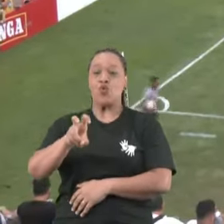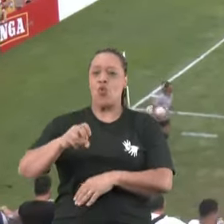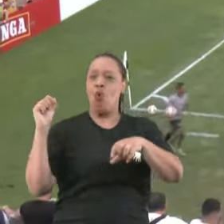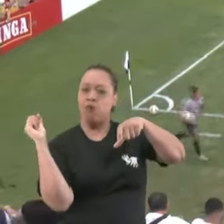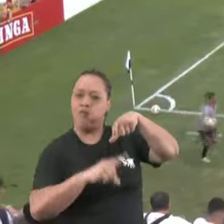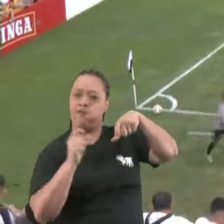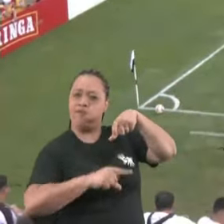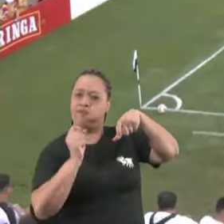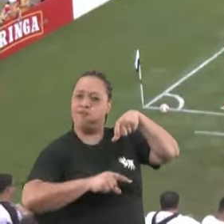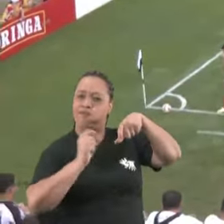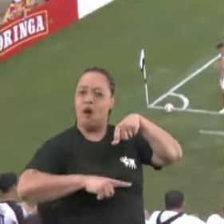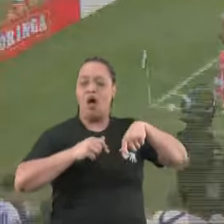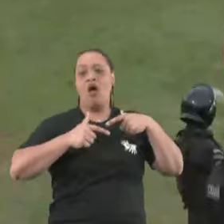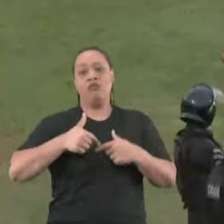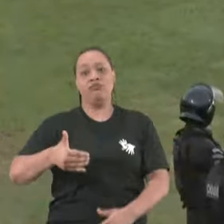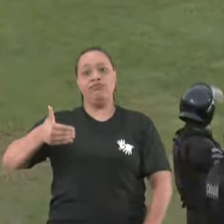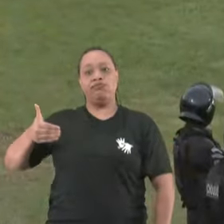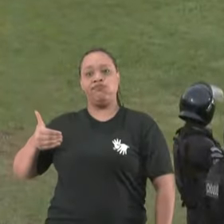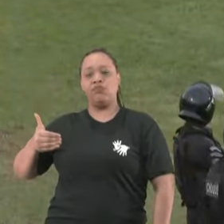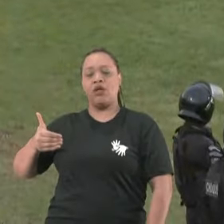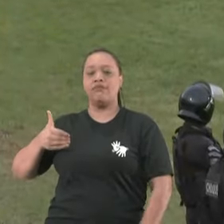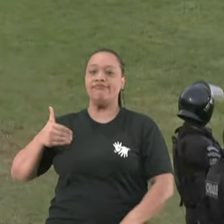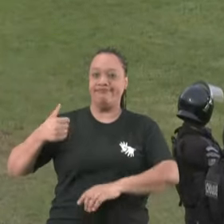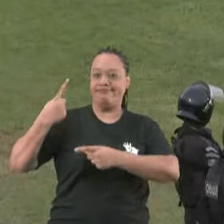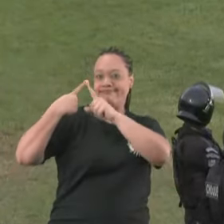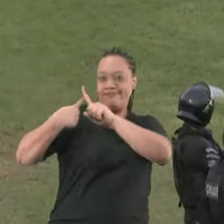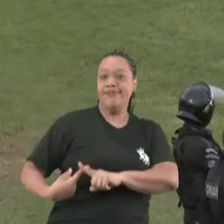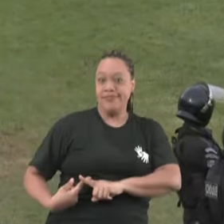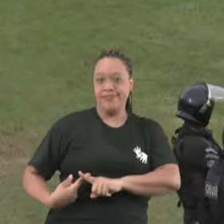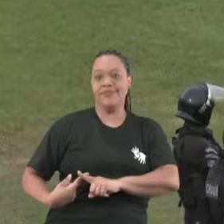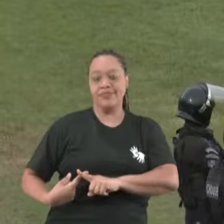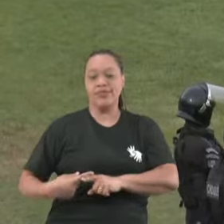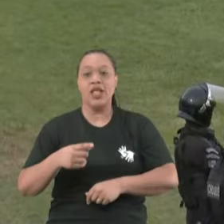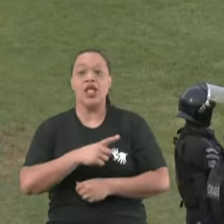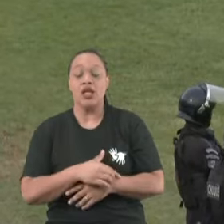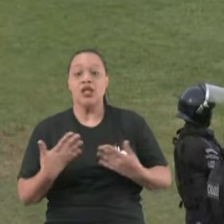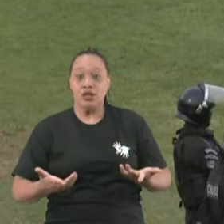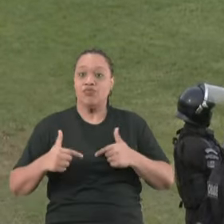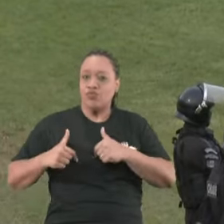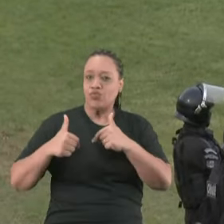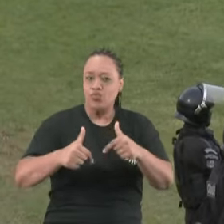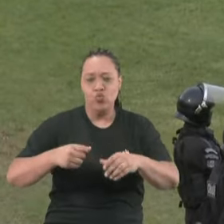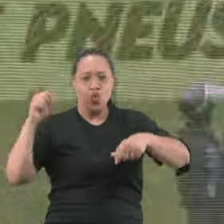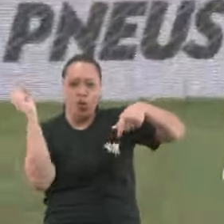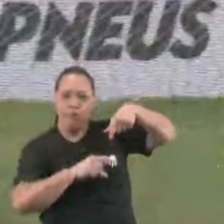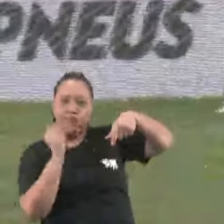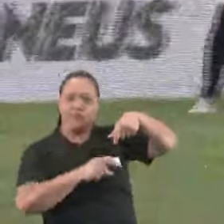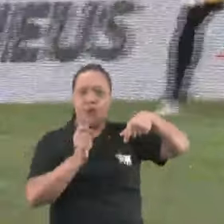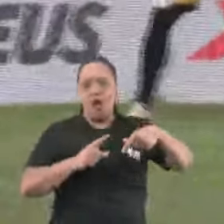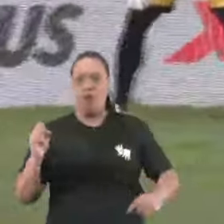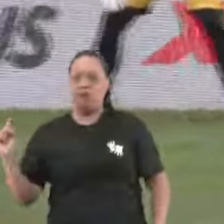artilheiro isolado da competição. O homem tem feito gol de todo jeito, Alberto.